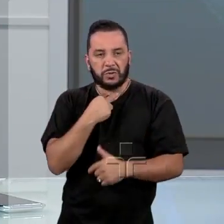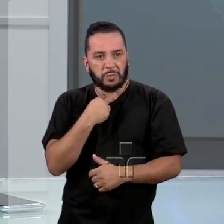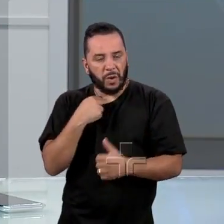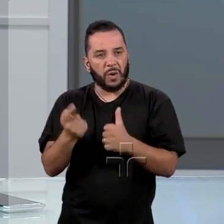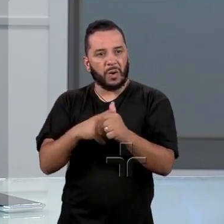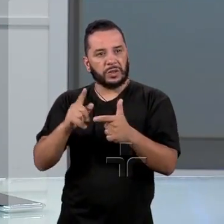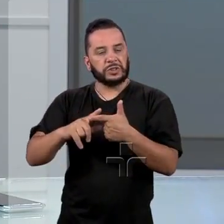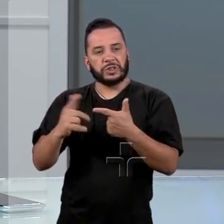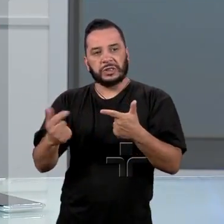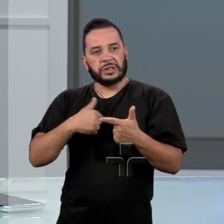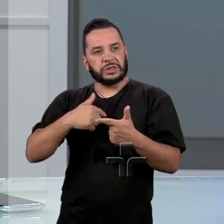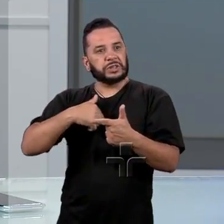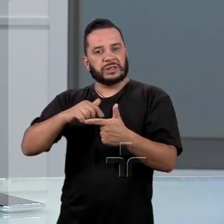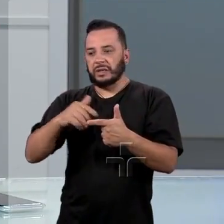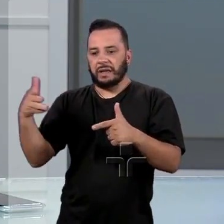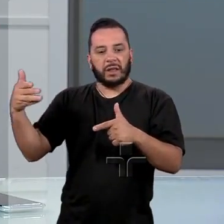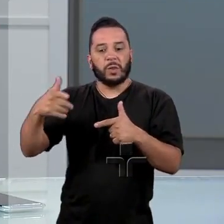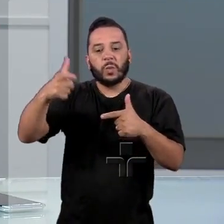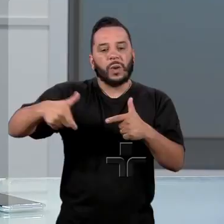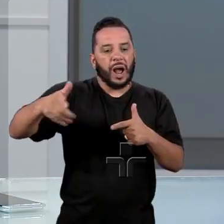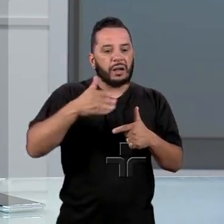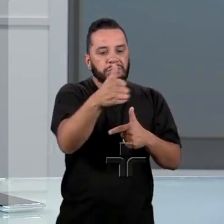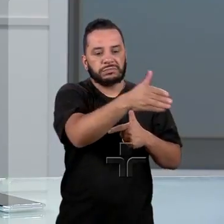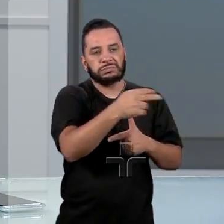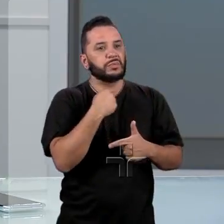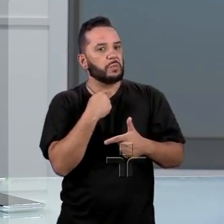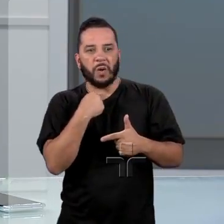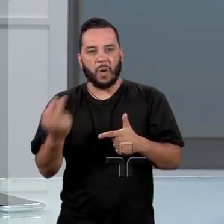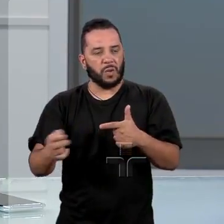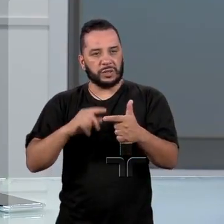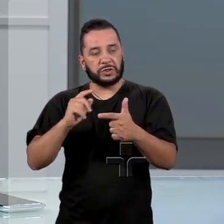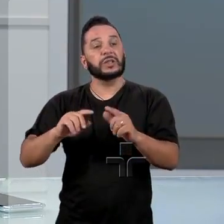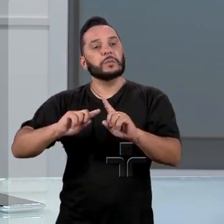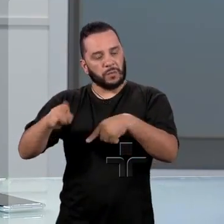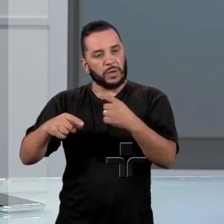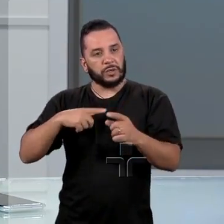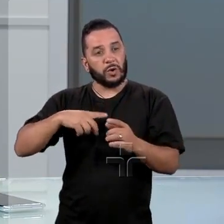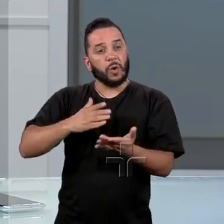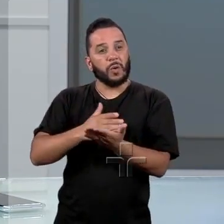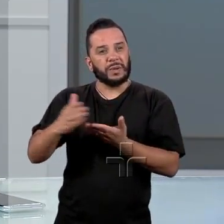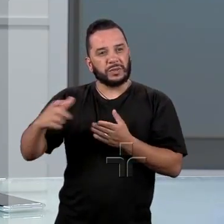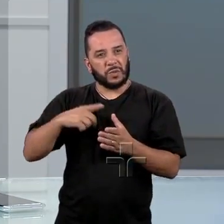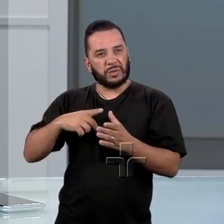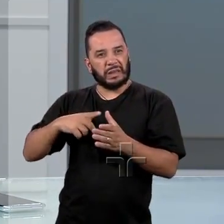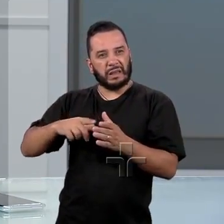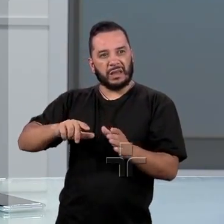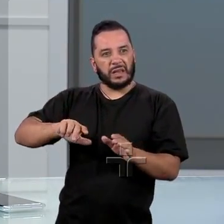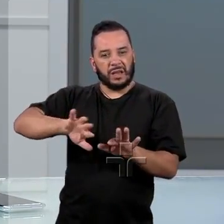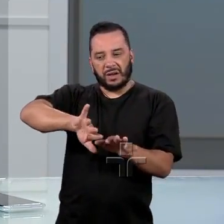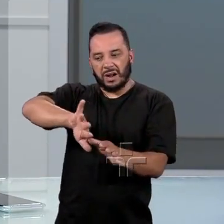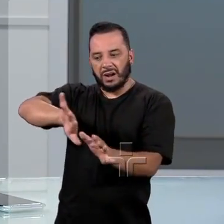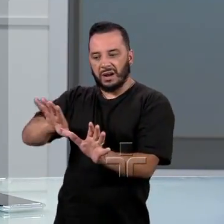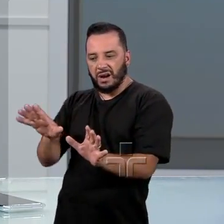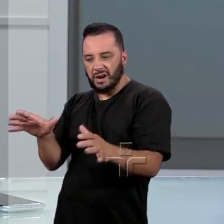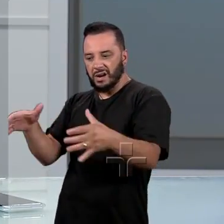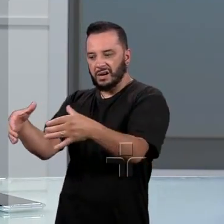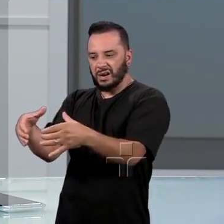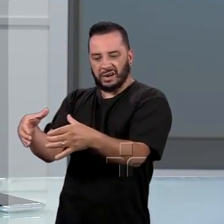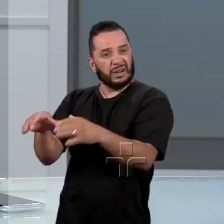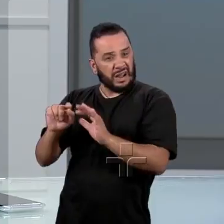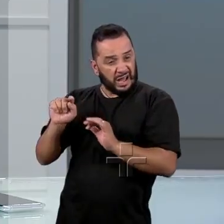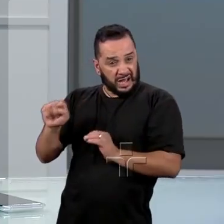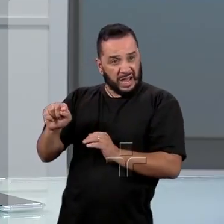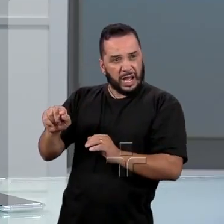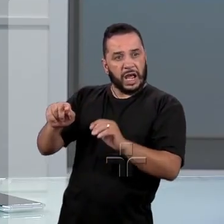enfim, empregos aos judeus, começaram em seguida a segregar. Então, colocar a estrela de Davi na loja, né,